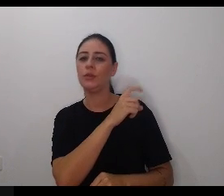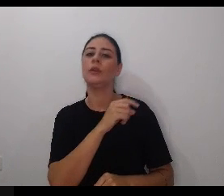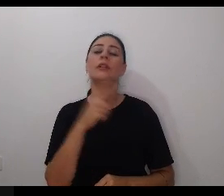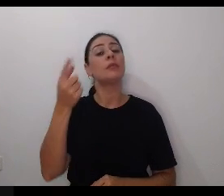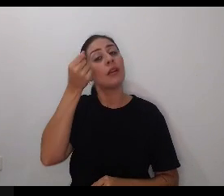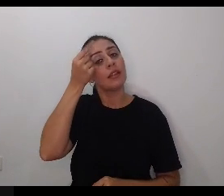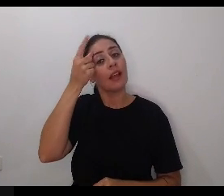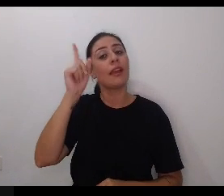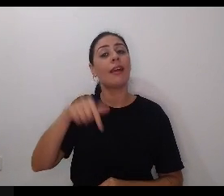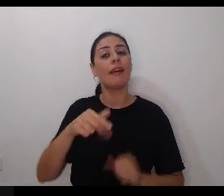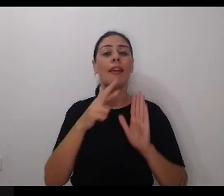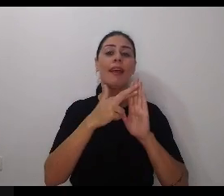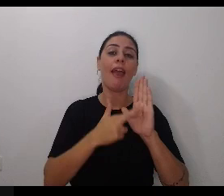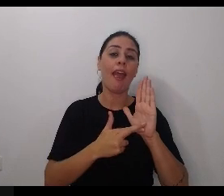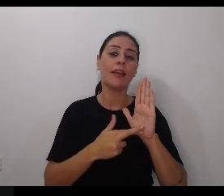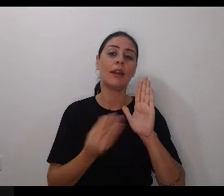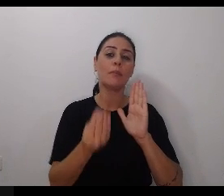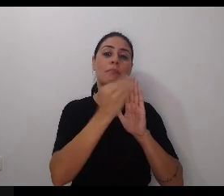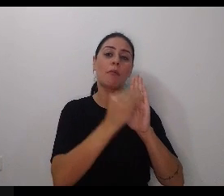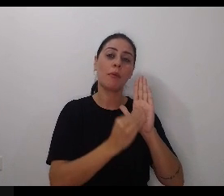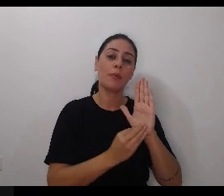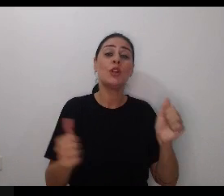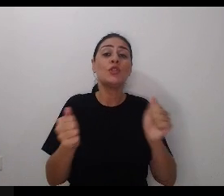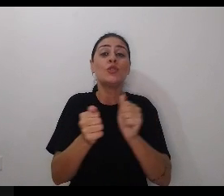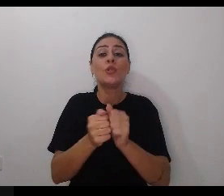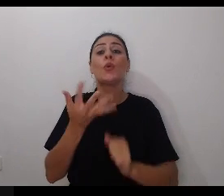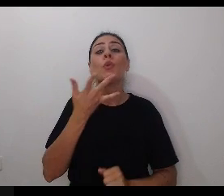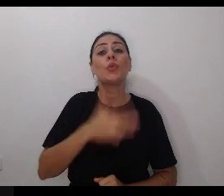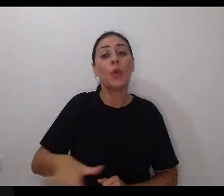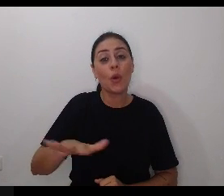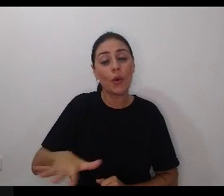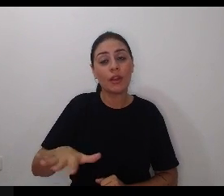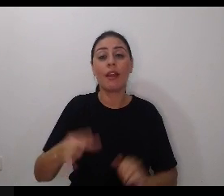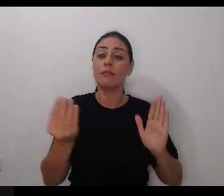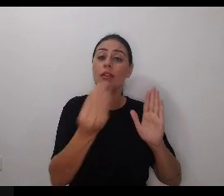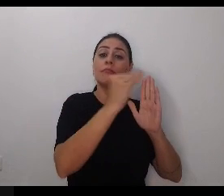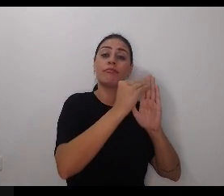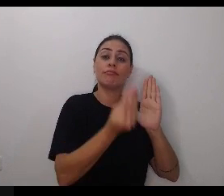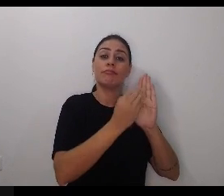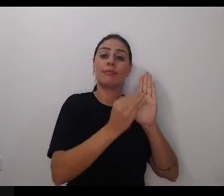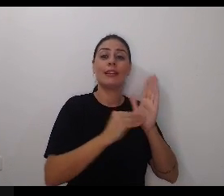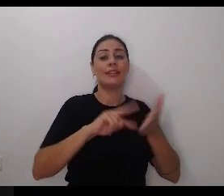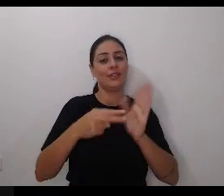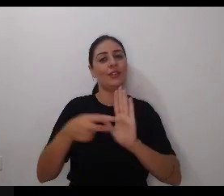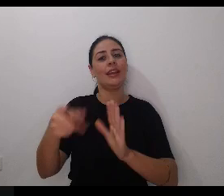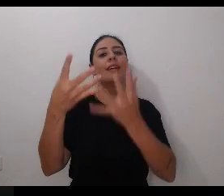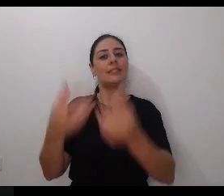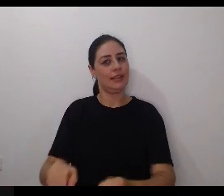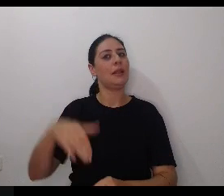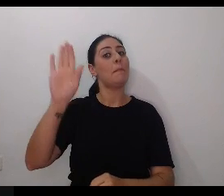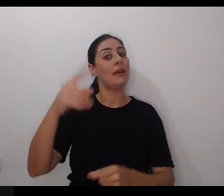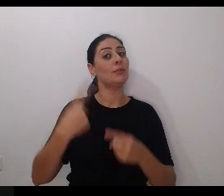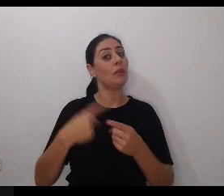pela instabilidade, né? Então, uma ideia é construir essas regras, esses combinados junto